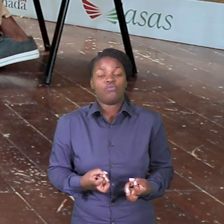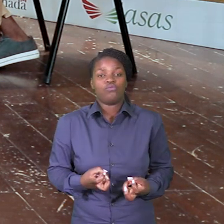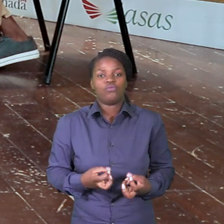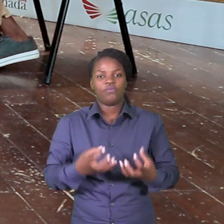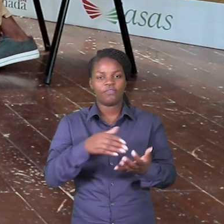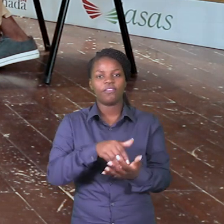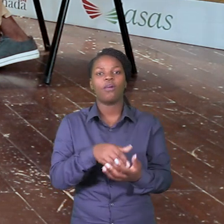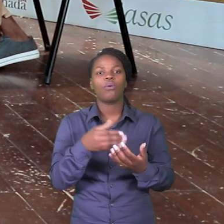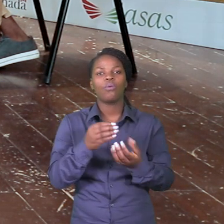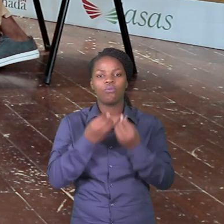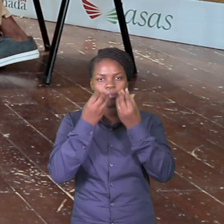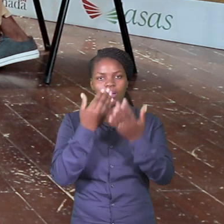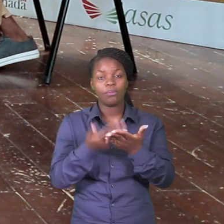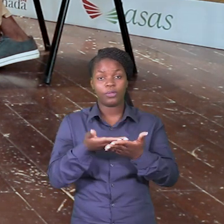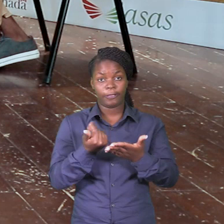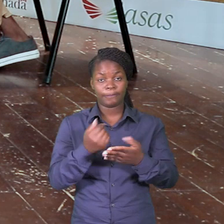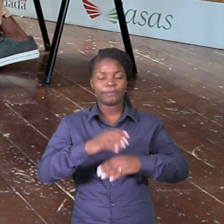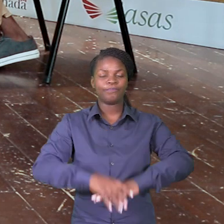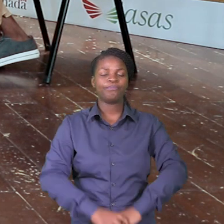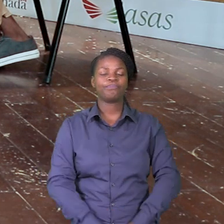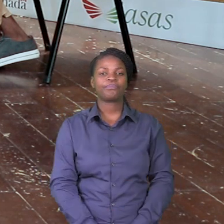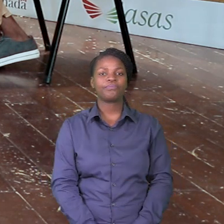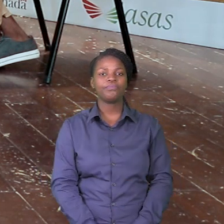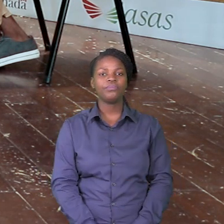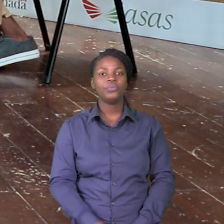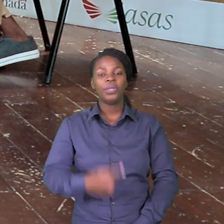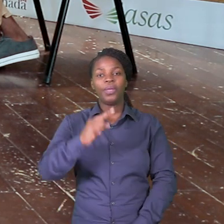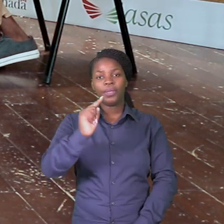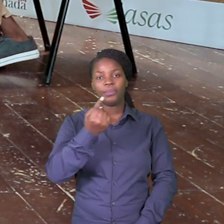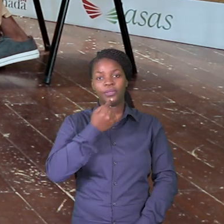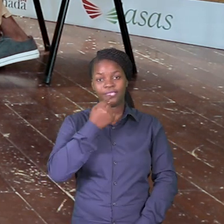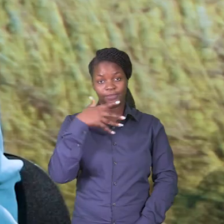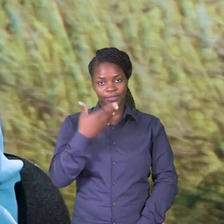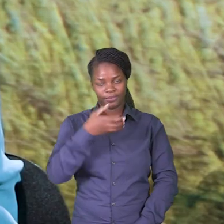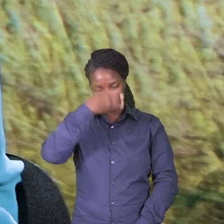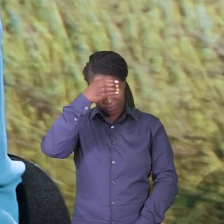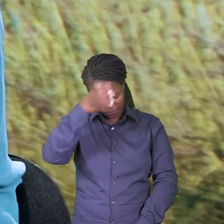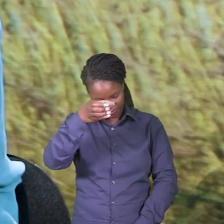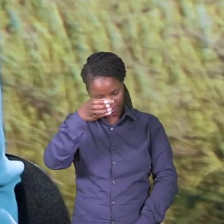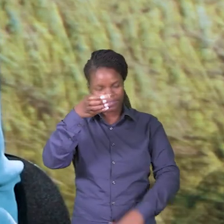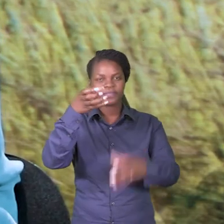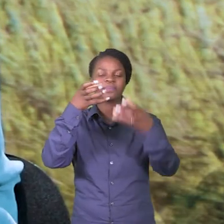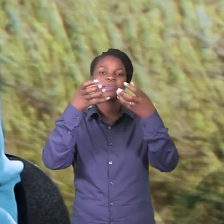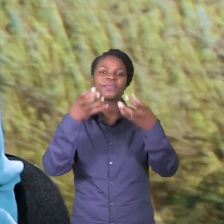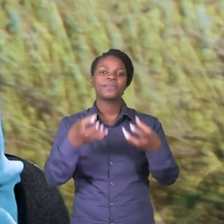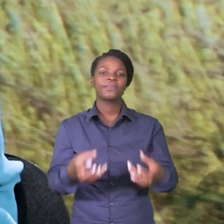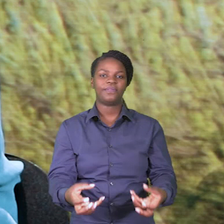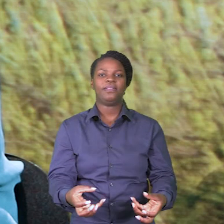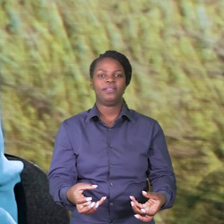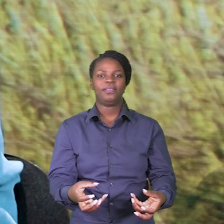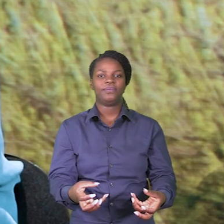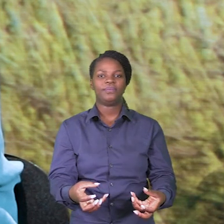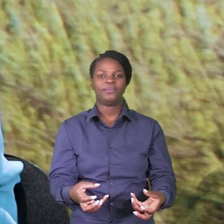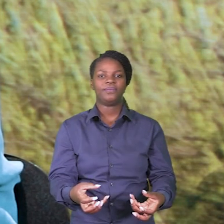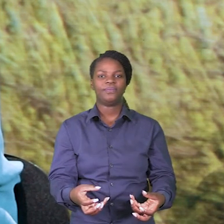alunos no geral a denunciar bom primeiro eu diria a falta de confiança nos sistemas falta